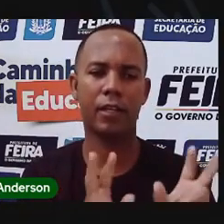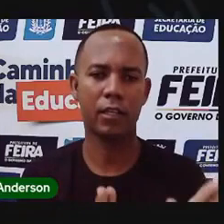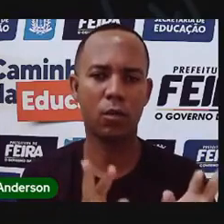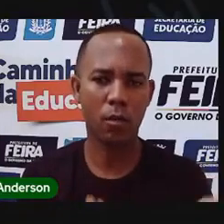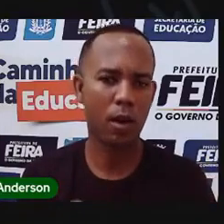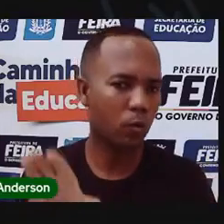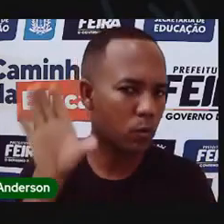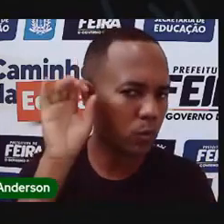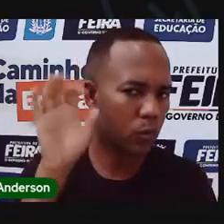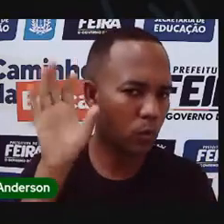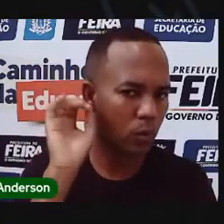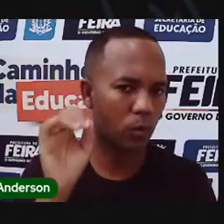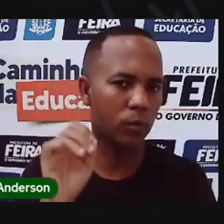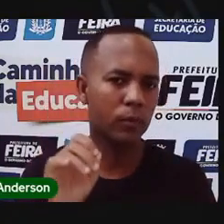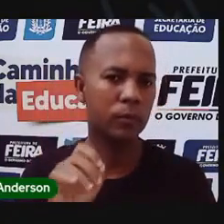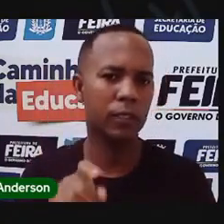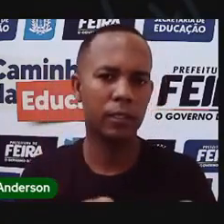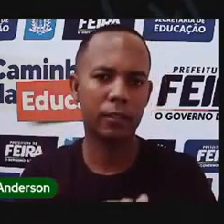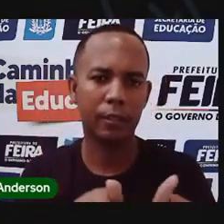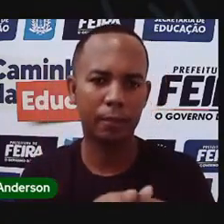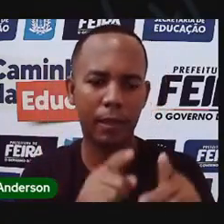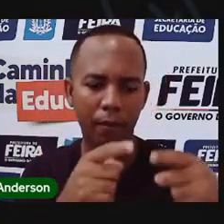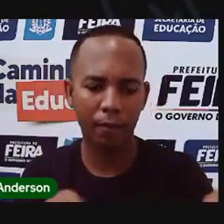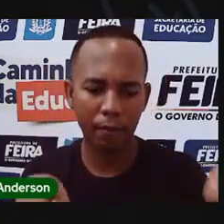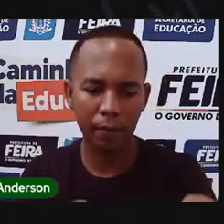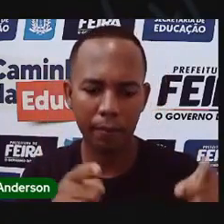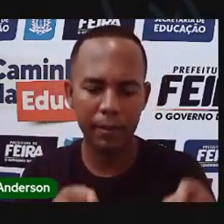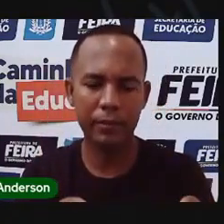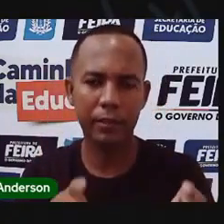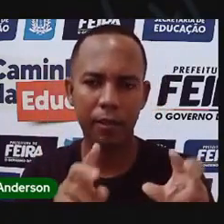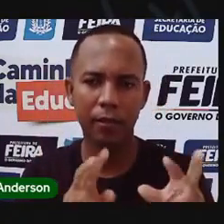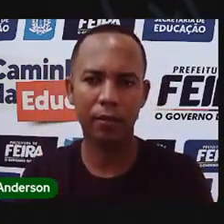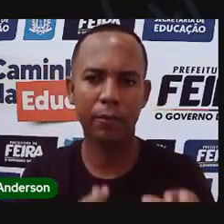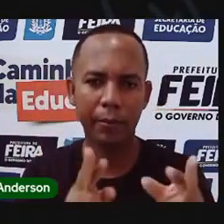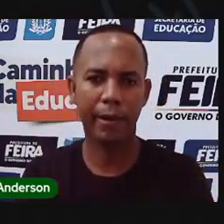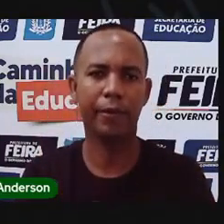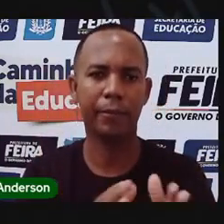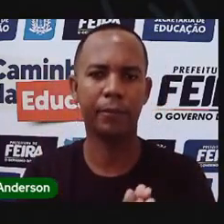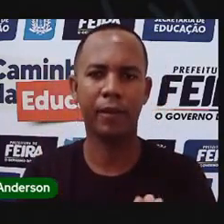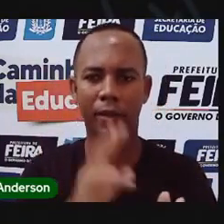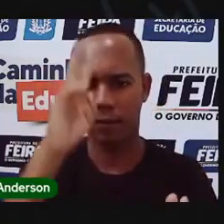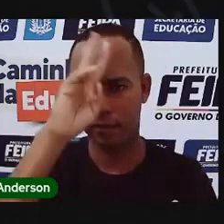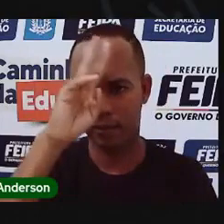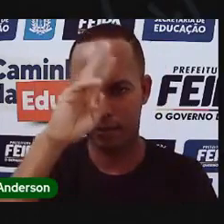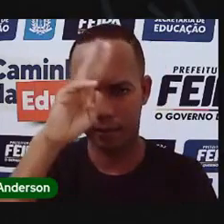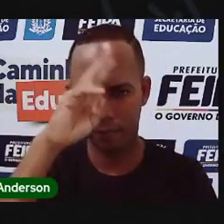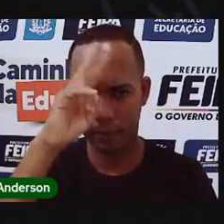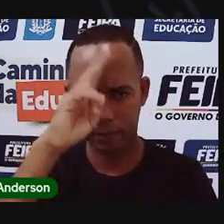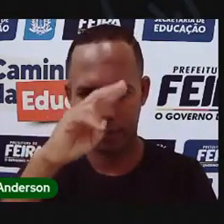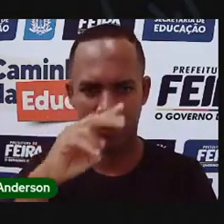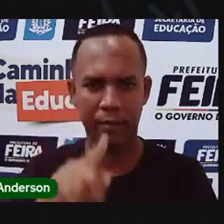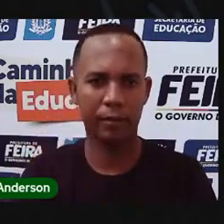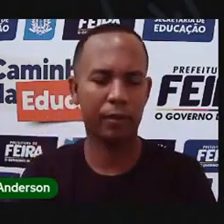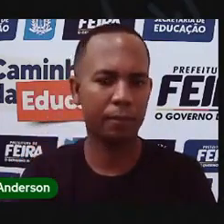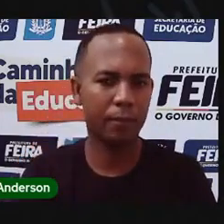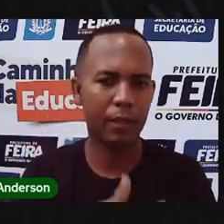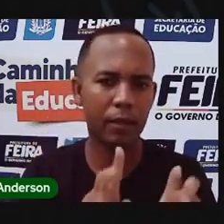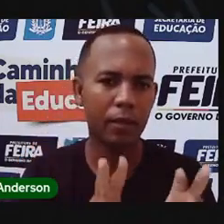som, que tenham rimas entre si. Lembra o que a Pó falou sobre as rimas? Olha, mesmo